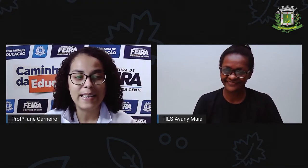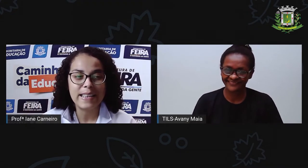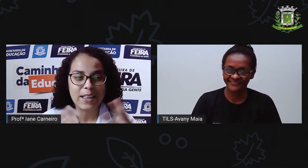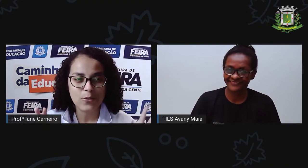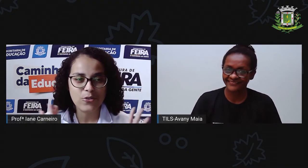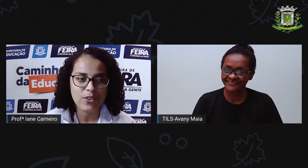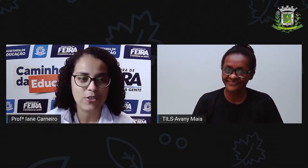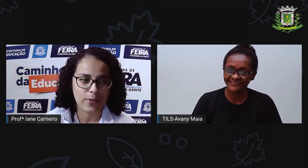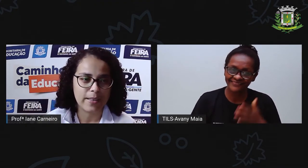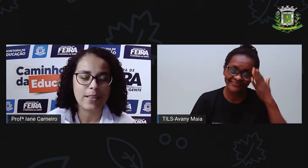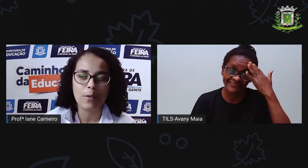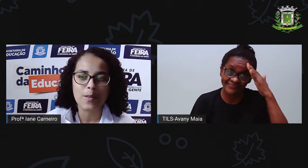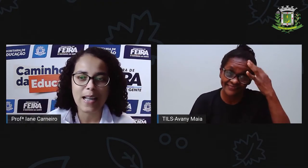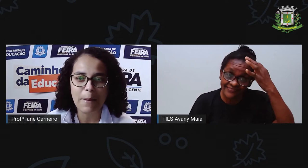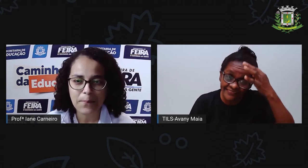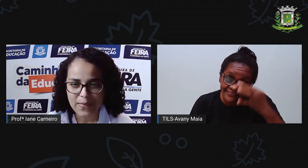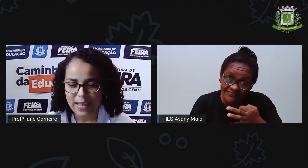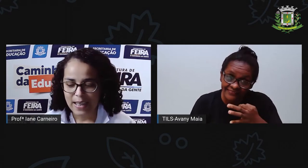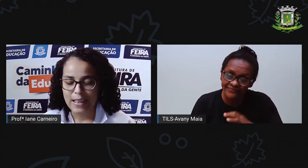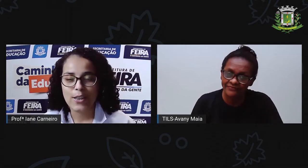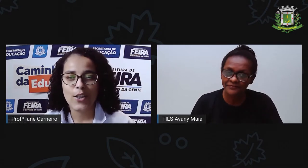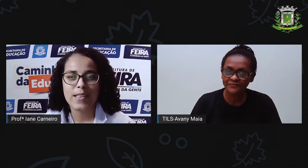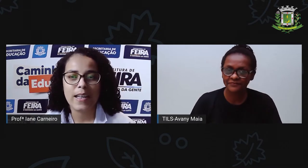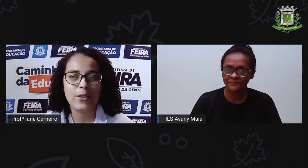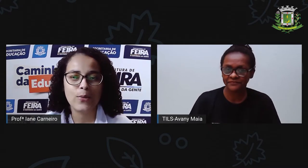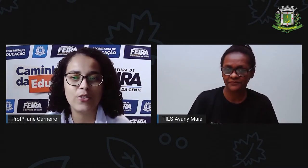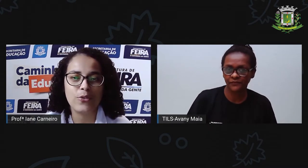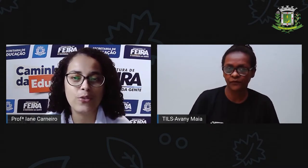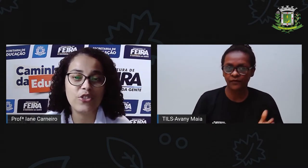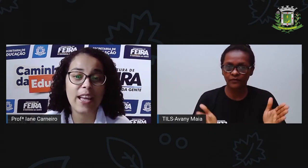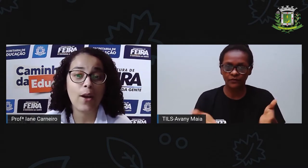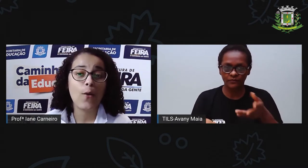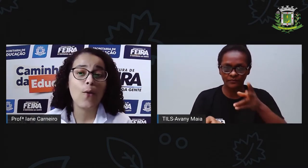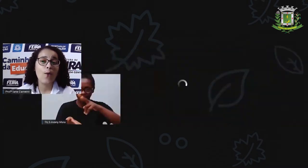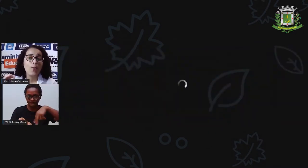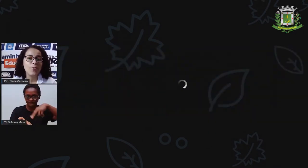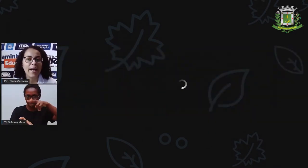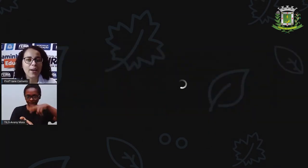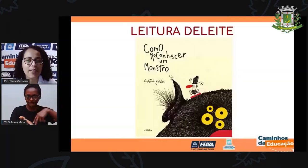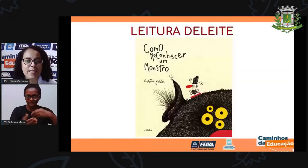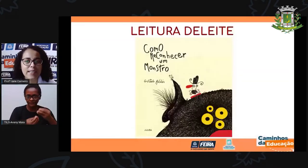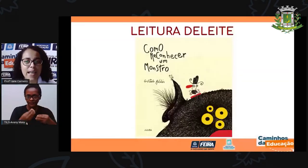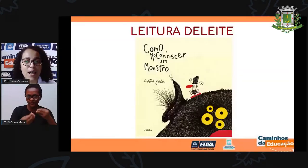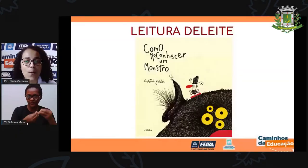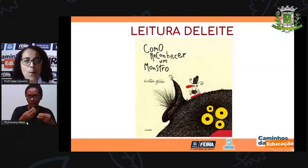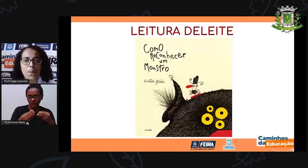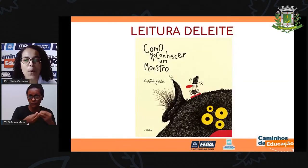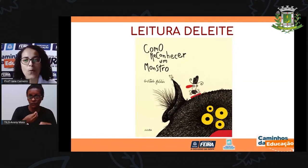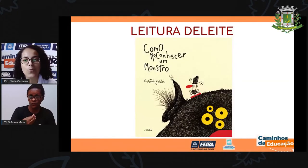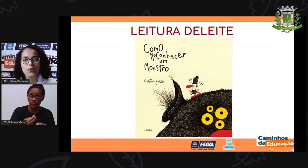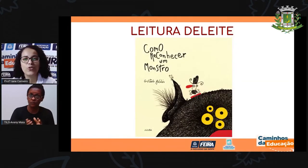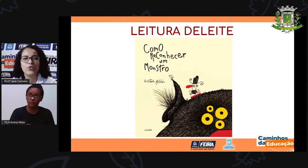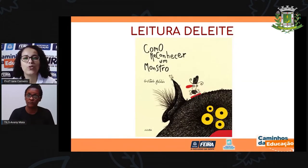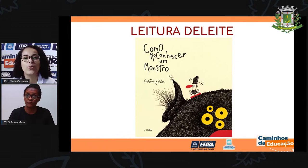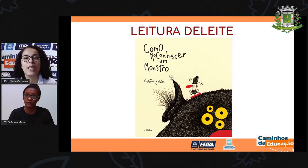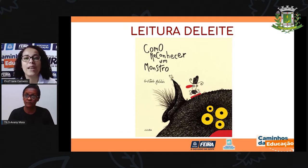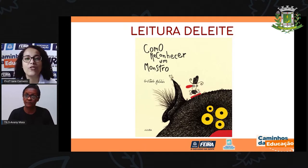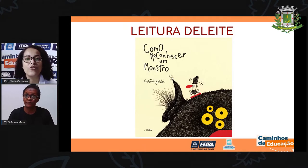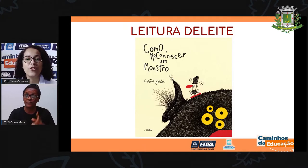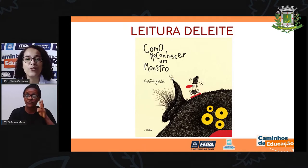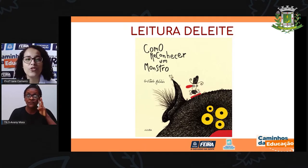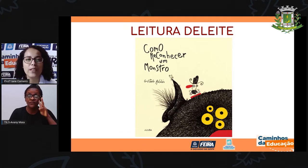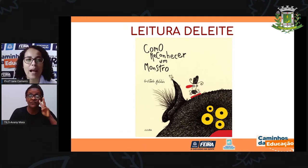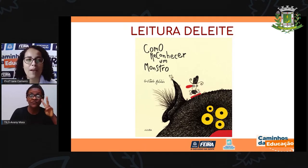entender tudinho da história. Então, lá? Nossa leitura de hoje é Como Reconhecer um Monstro,